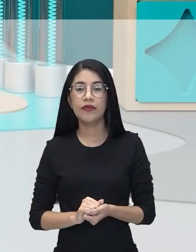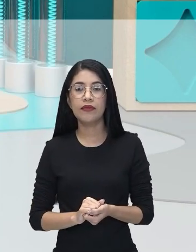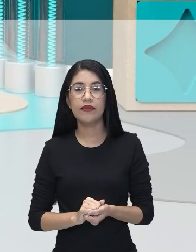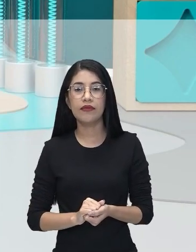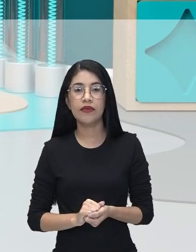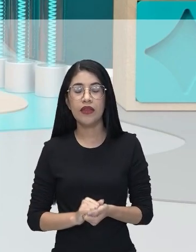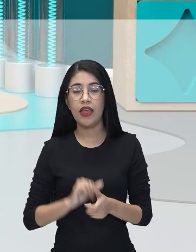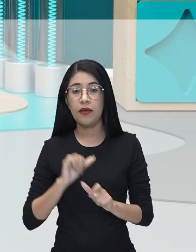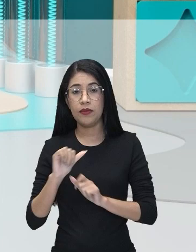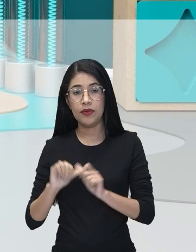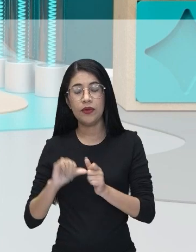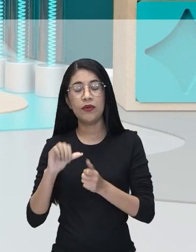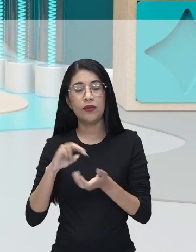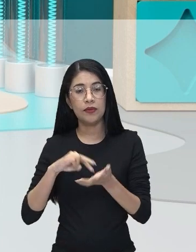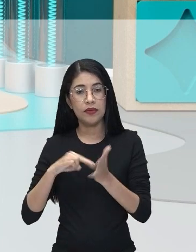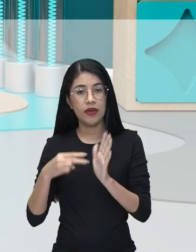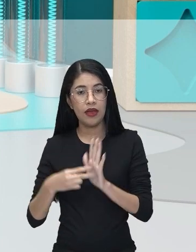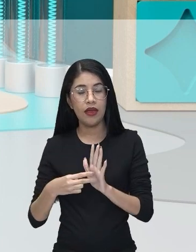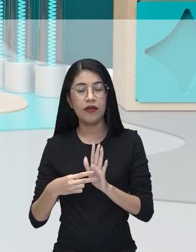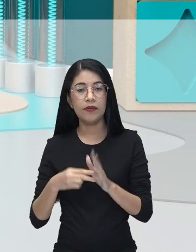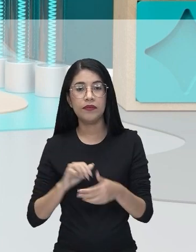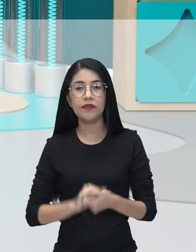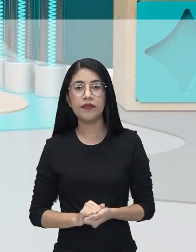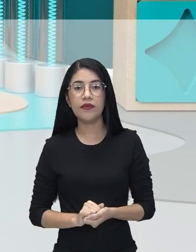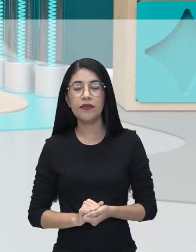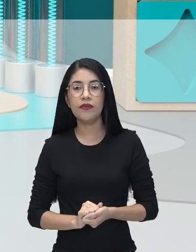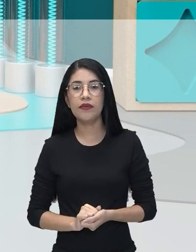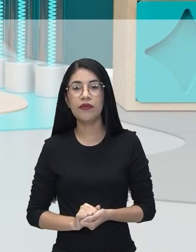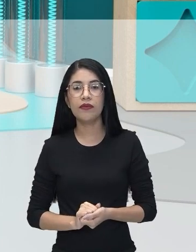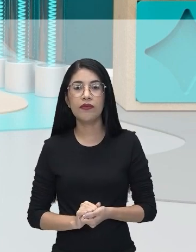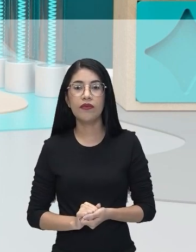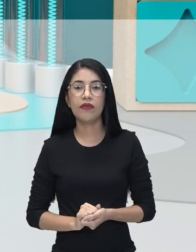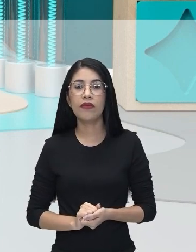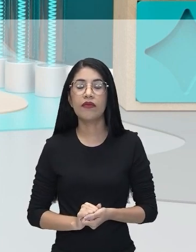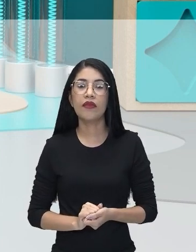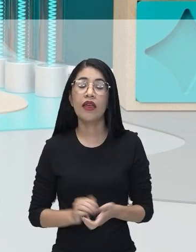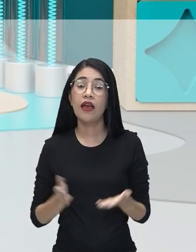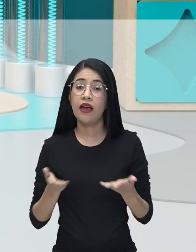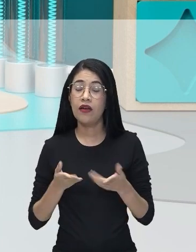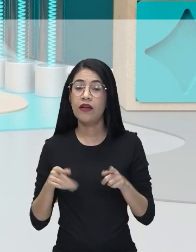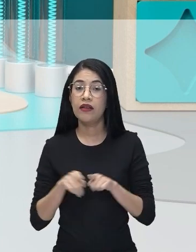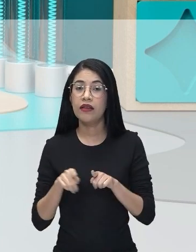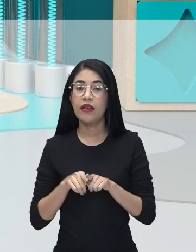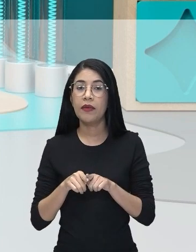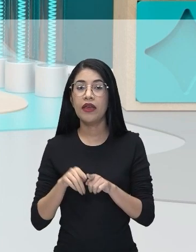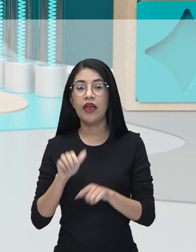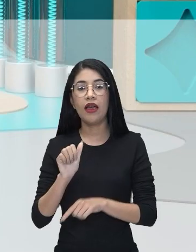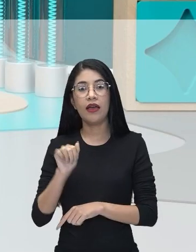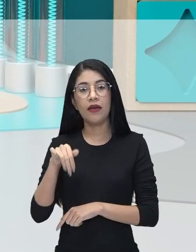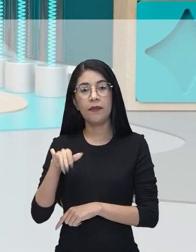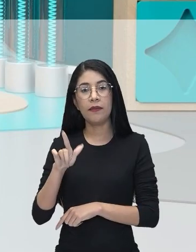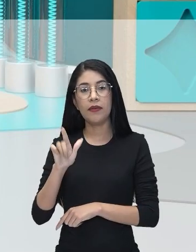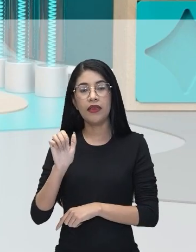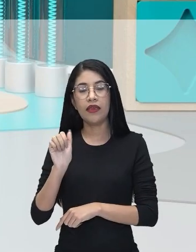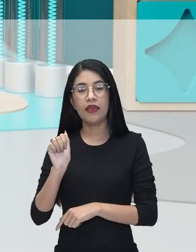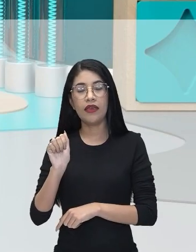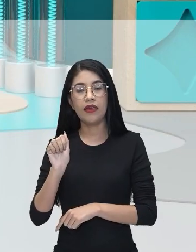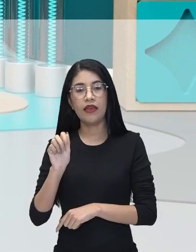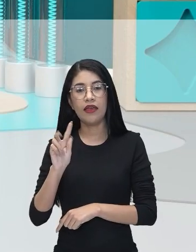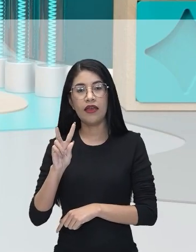ela mudou o significado, que foi o ship, transformou em amizade e agora amigável, né?